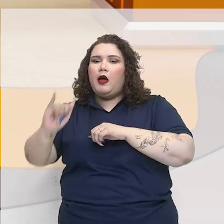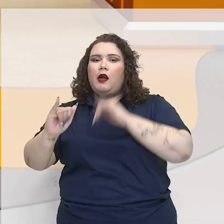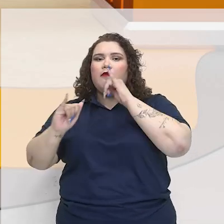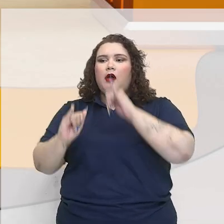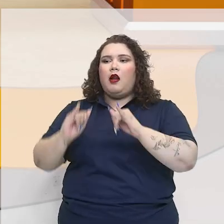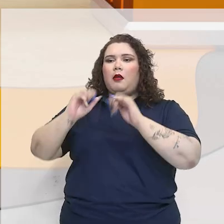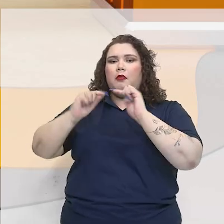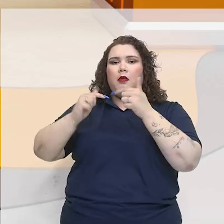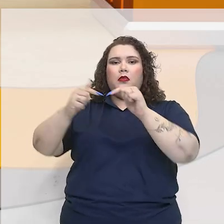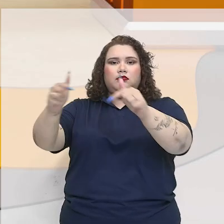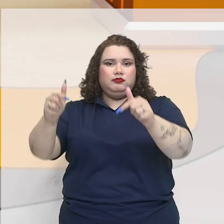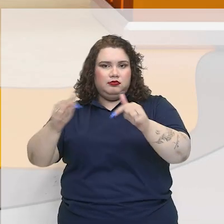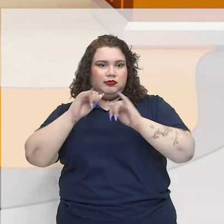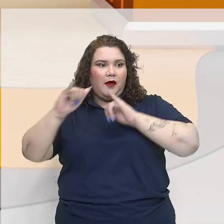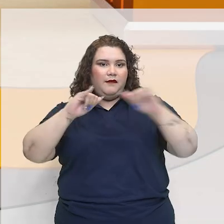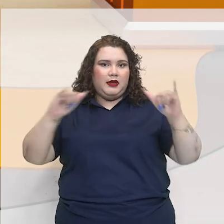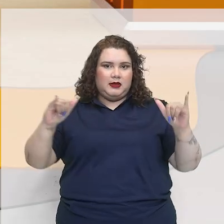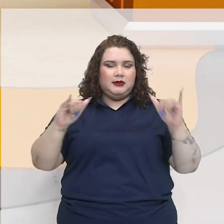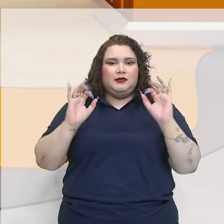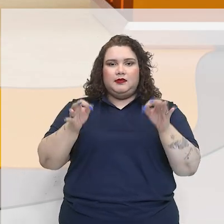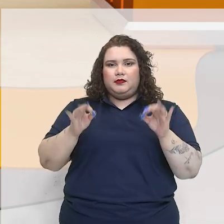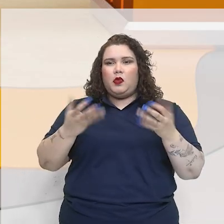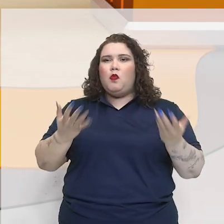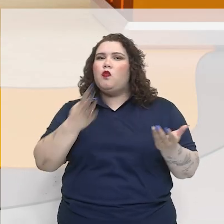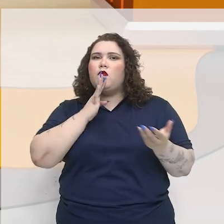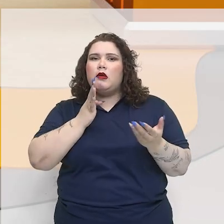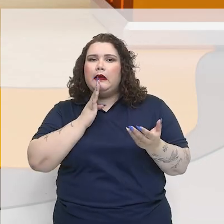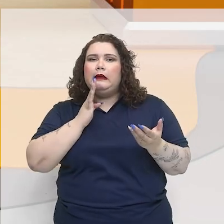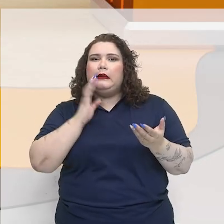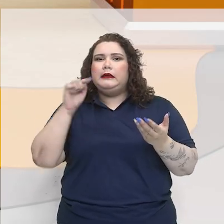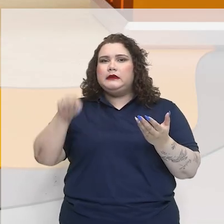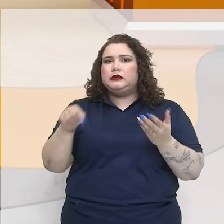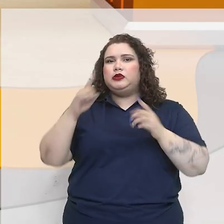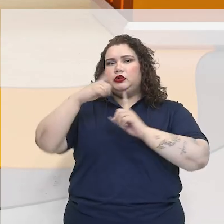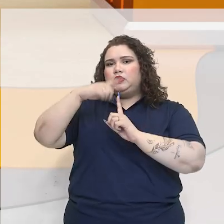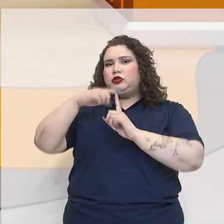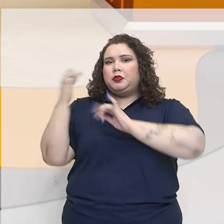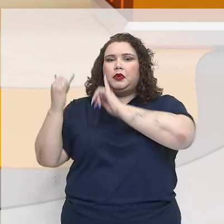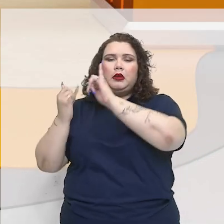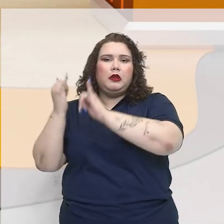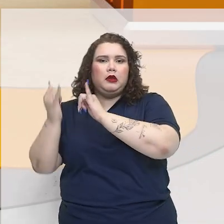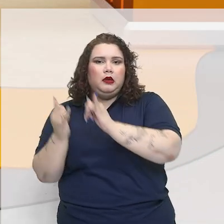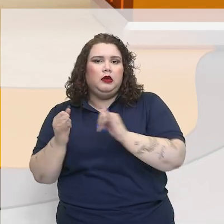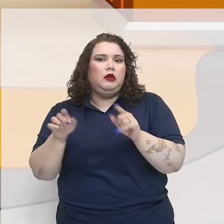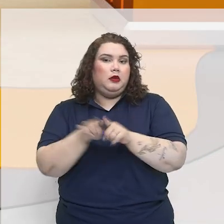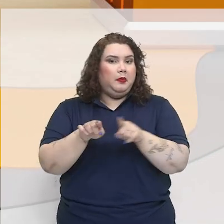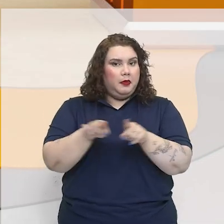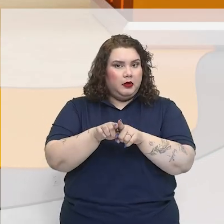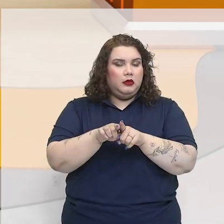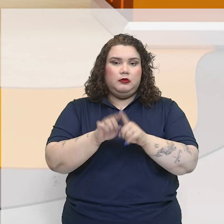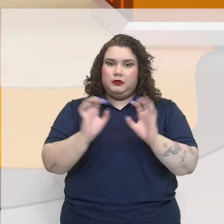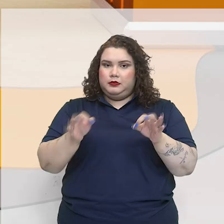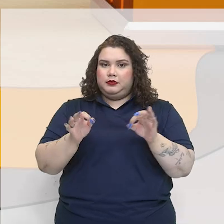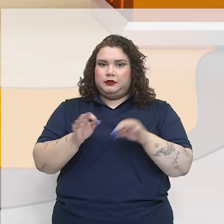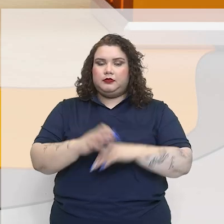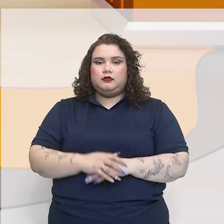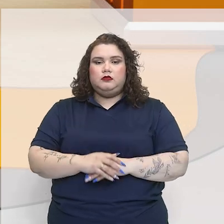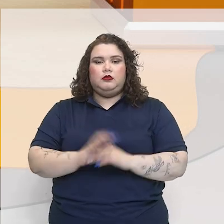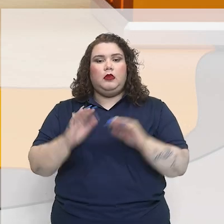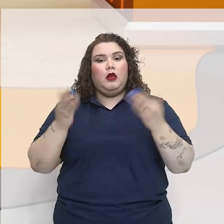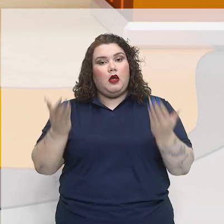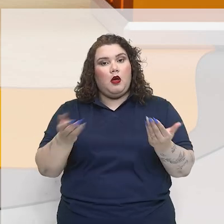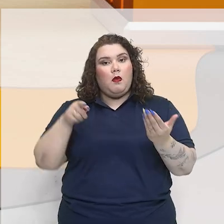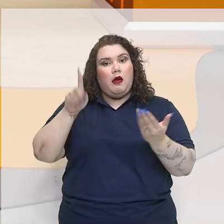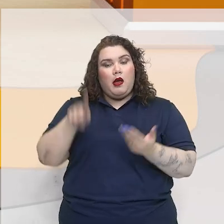ou ouviu falar, né, um desses nomes, ou mesmo saber aí a história, então, de uma dessas lendas. Então, essa é uma